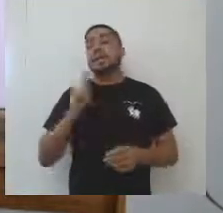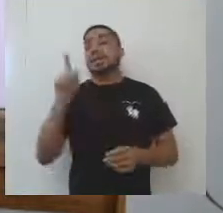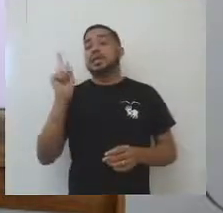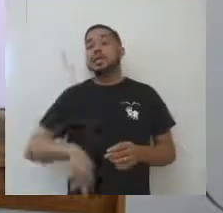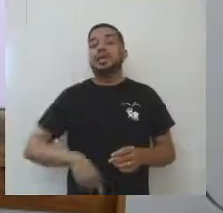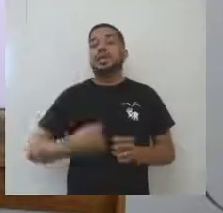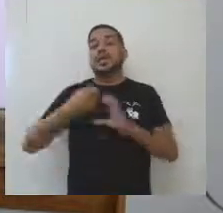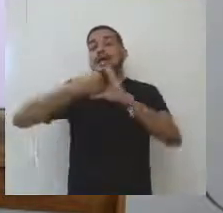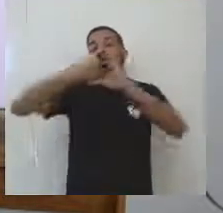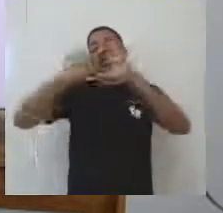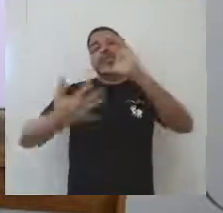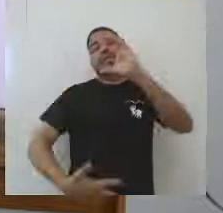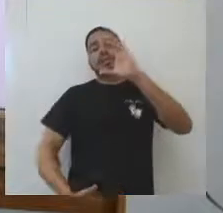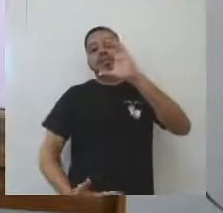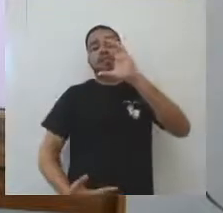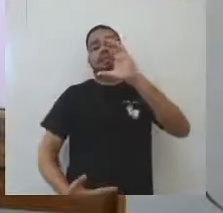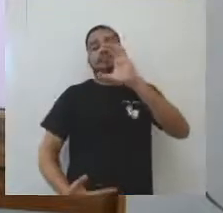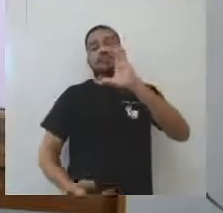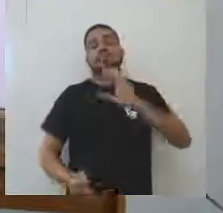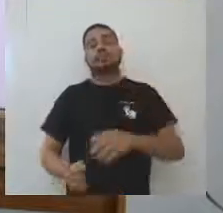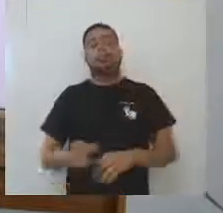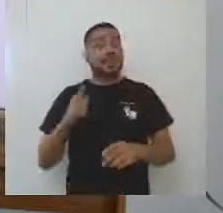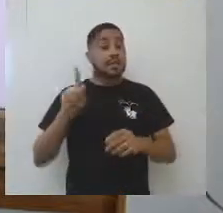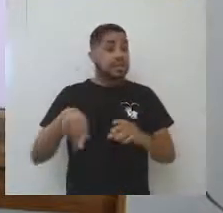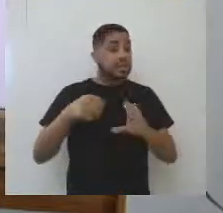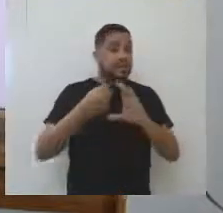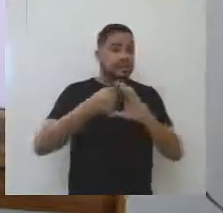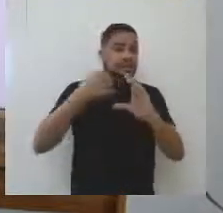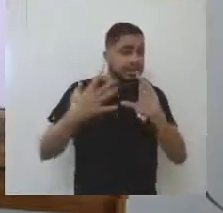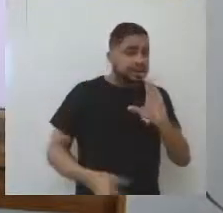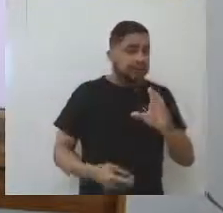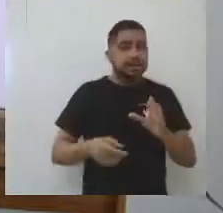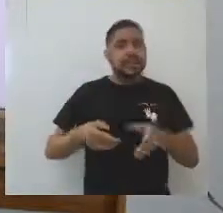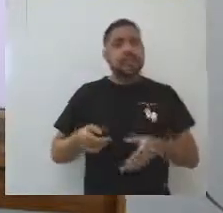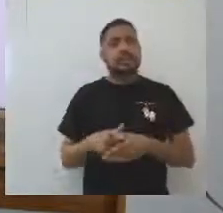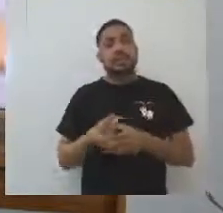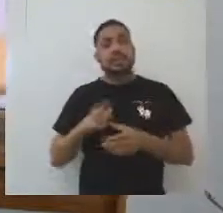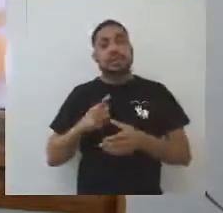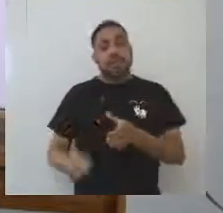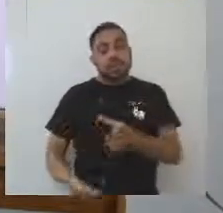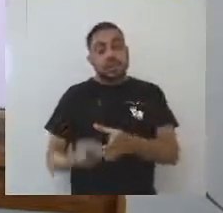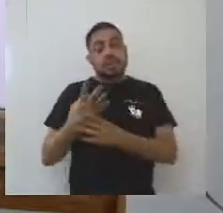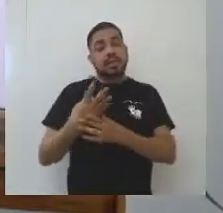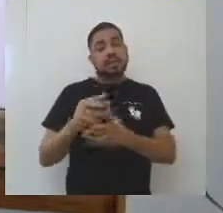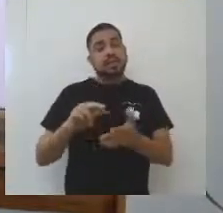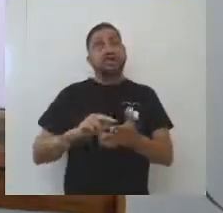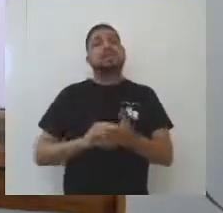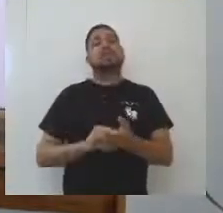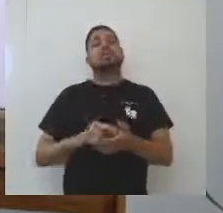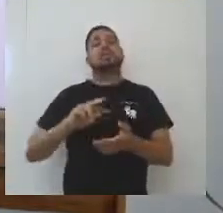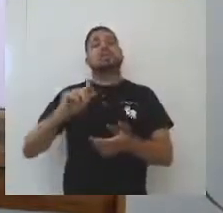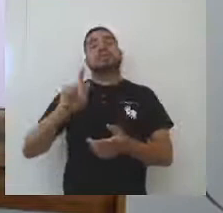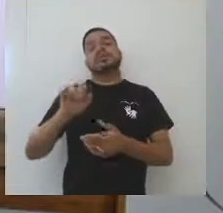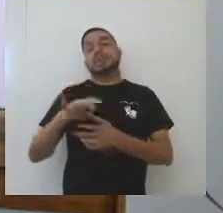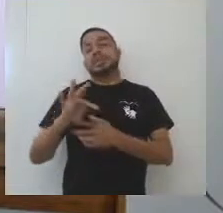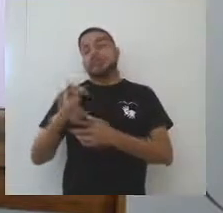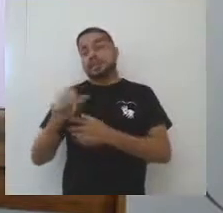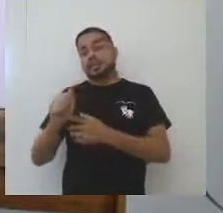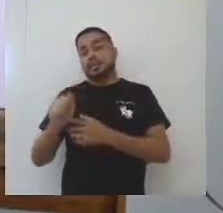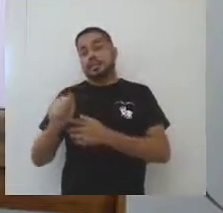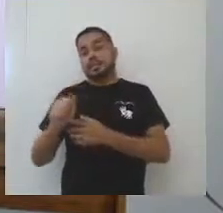a característica. Vê, é a característica que nasce por causa da genética. Aí vê o que é que acontece, Guilhermão.